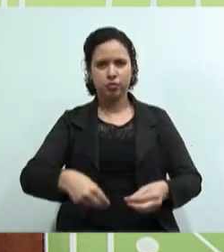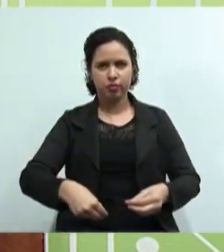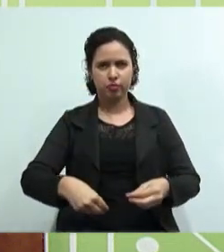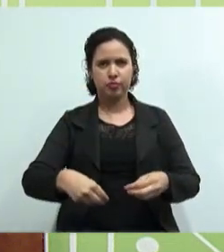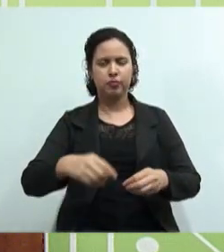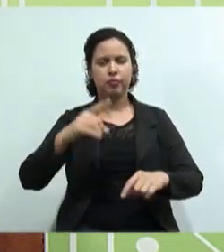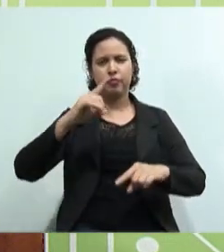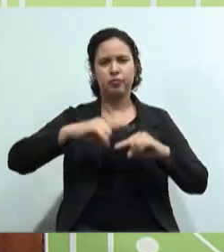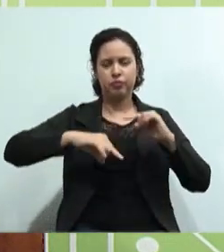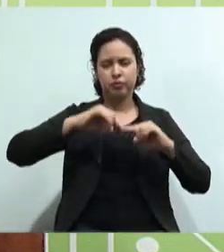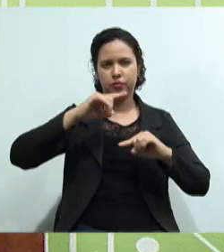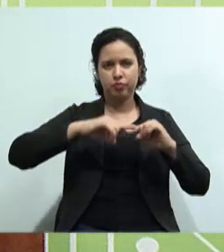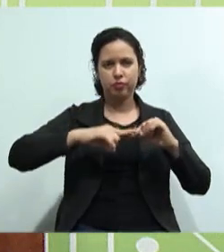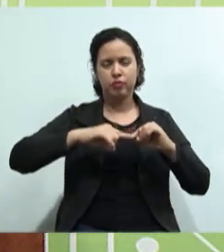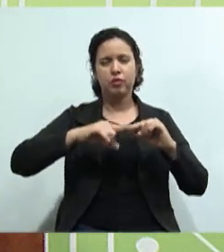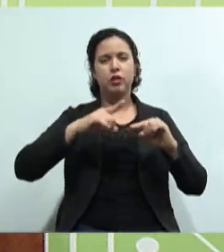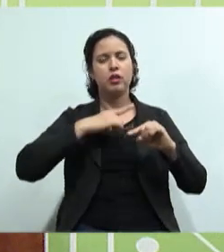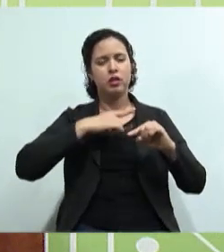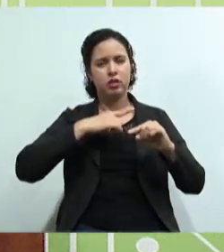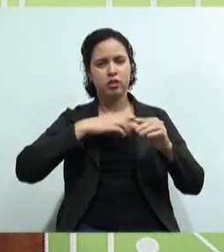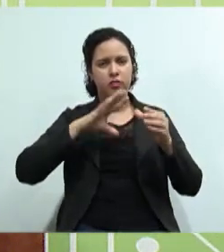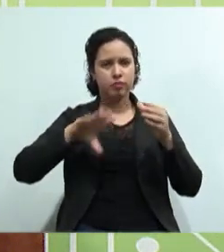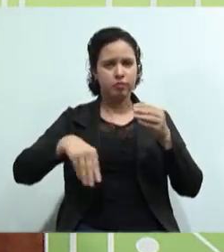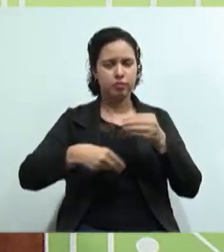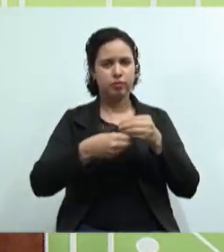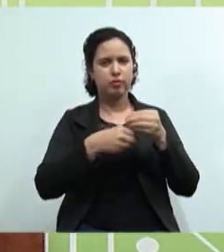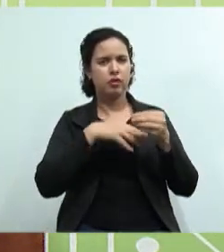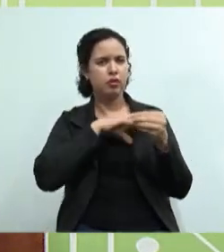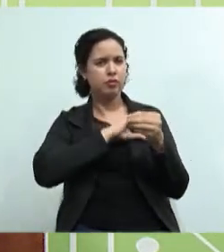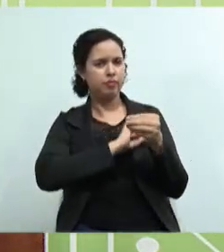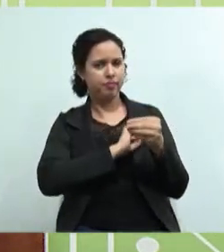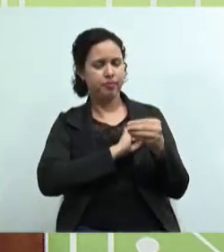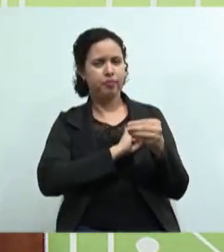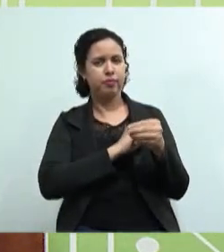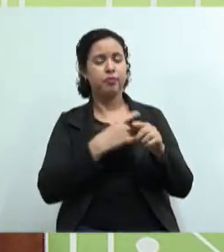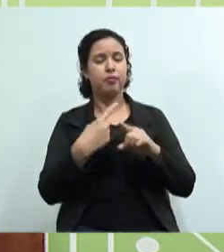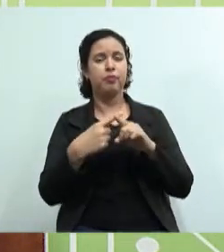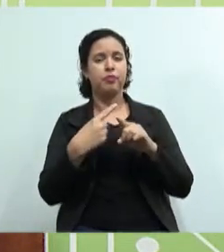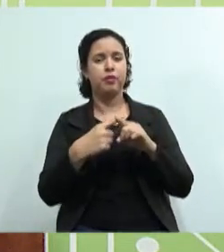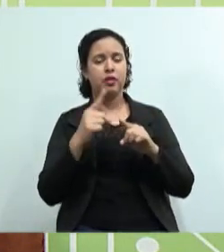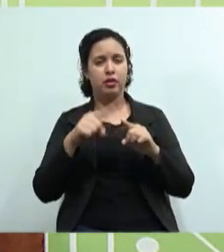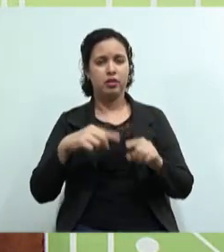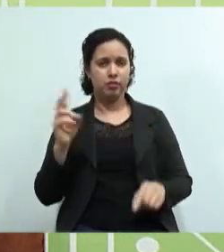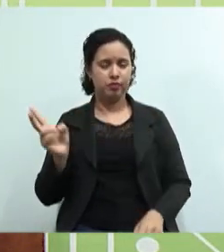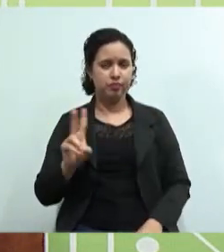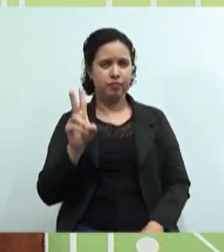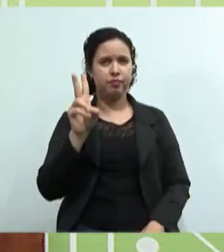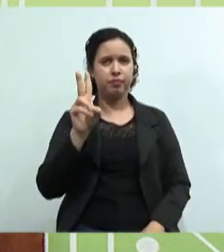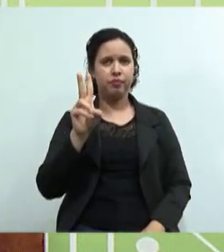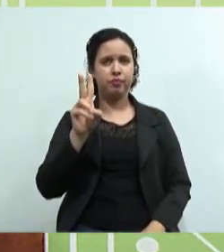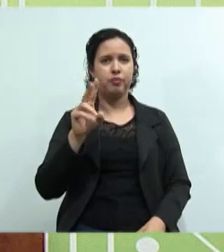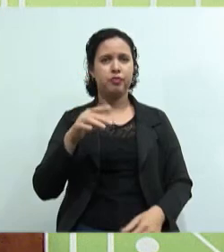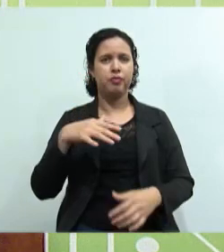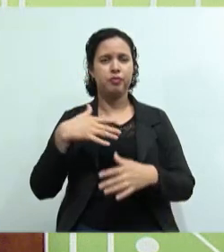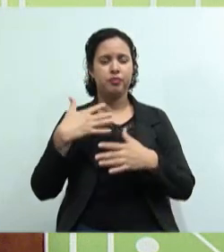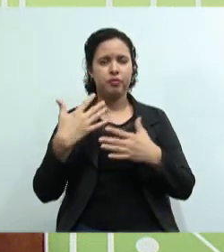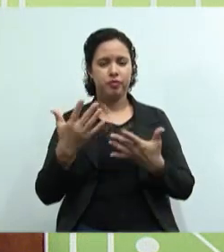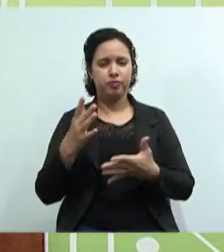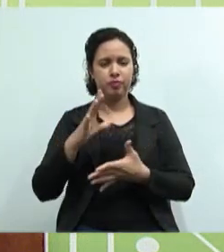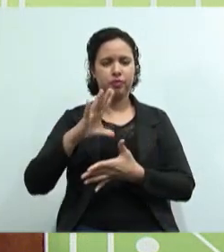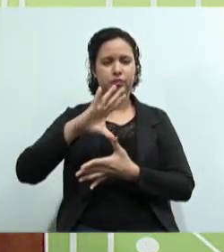os ingredientes, tem muito amor agregado nesse pudim. Então, ele é um pudim valoroso, correto? Então, eu vou mapear o que? Além